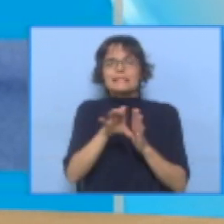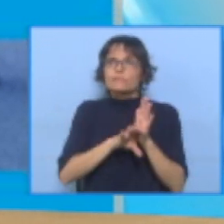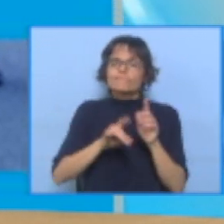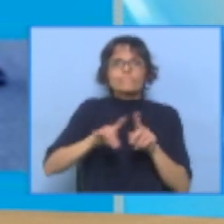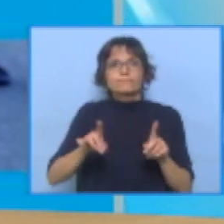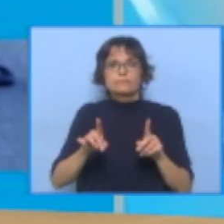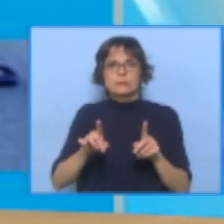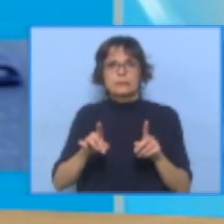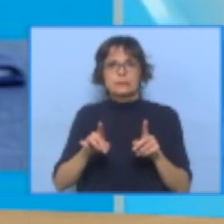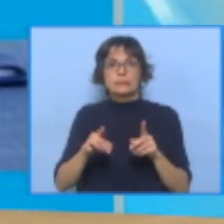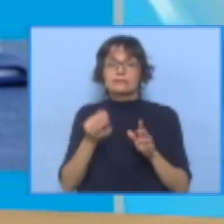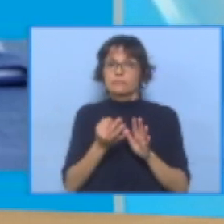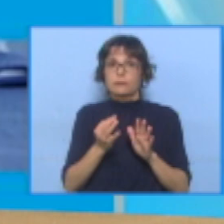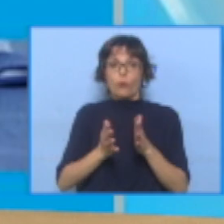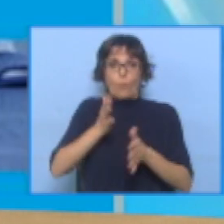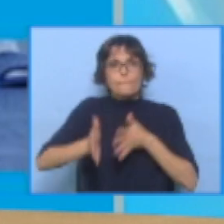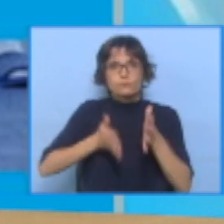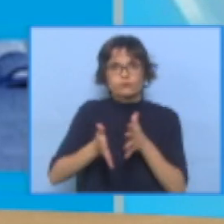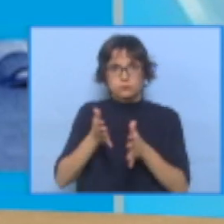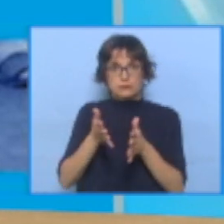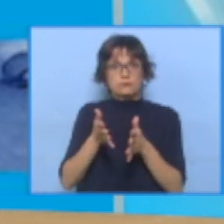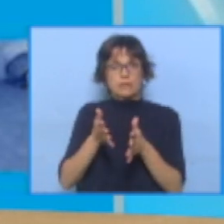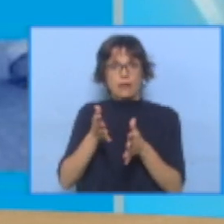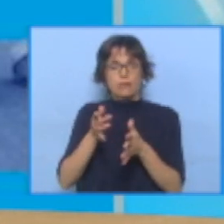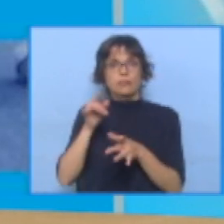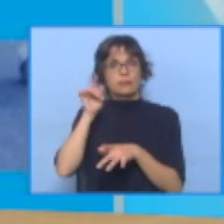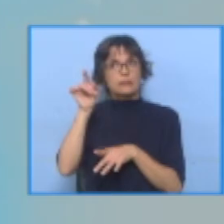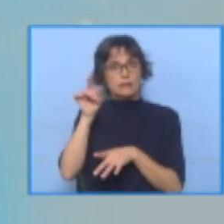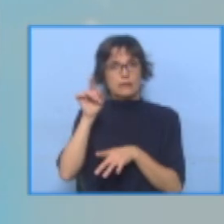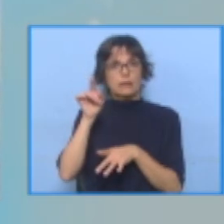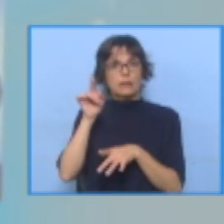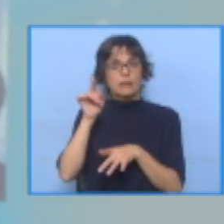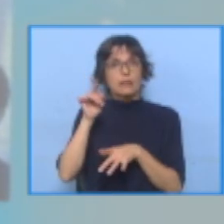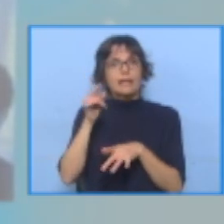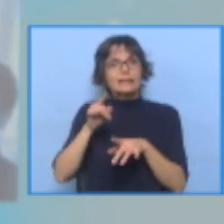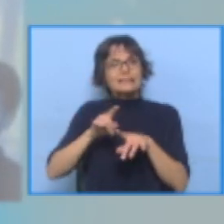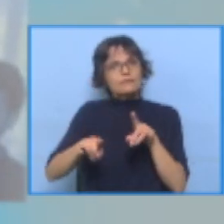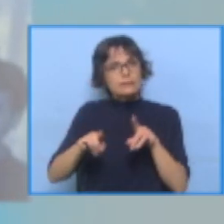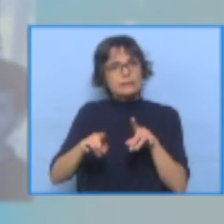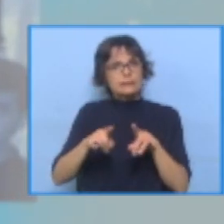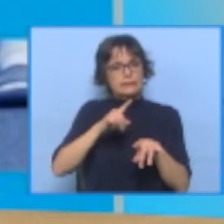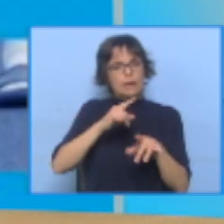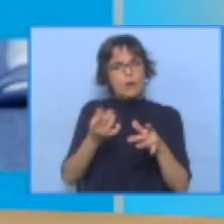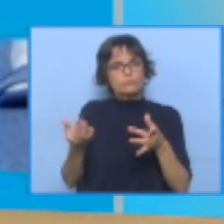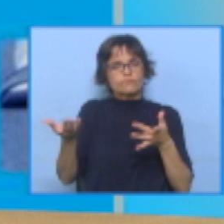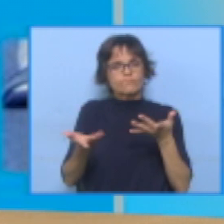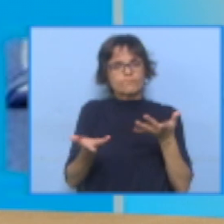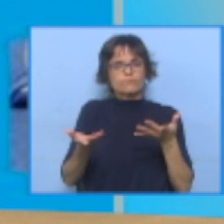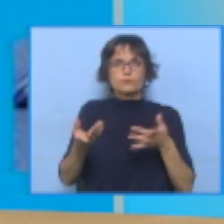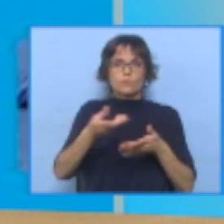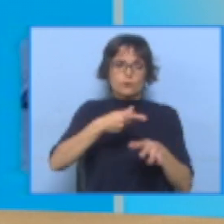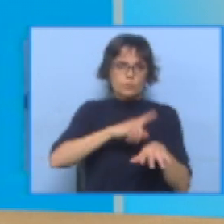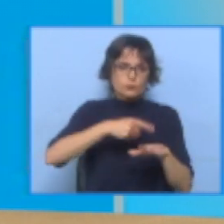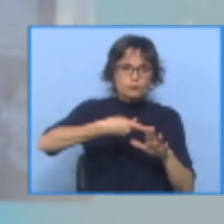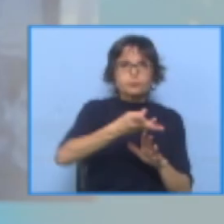coisas, a produtividade é exatamente oposta ao presentismo. E também que um dos desafios